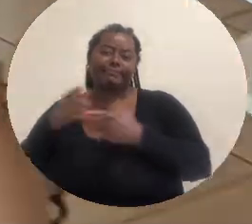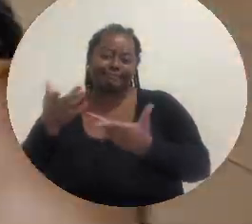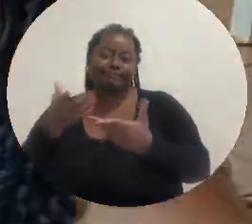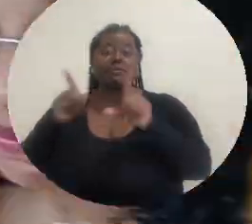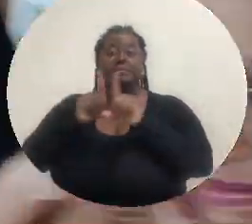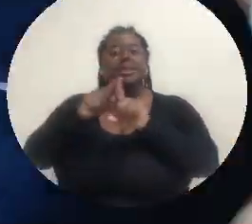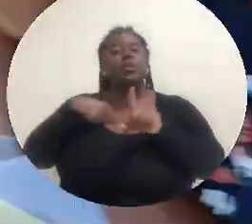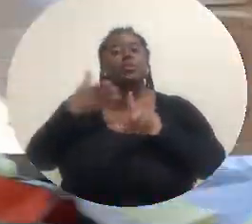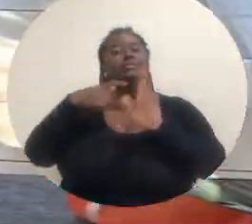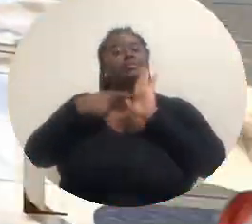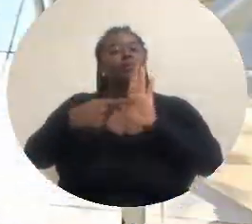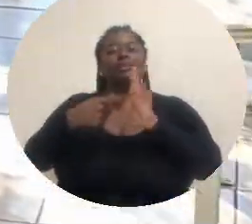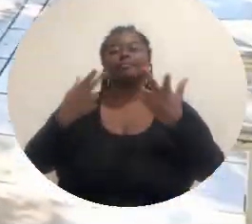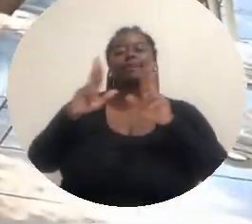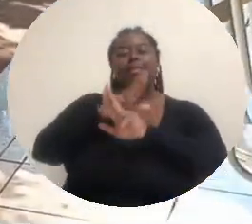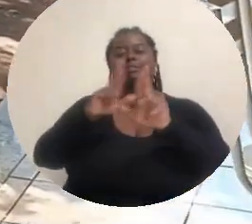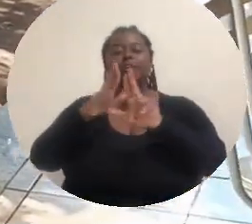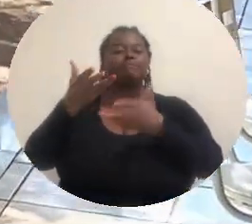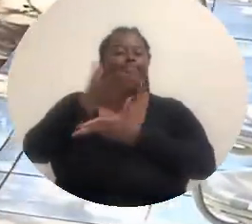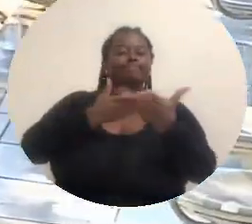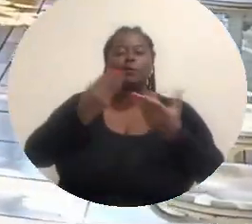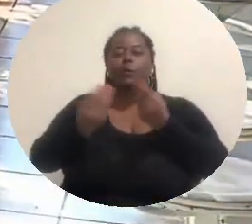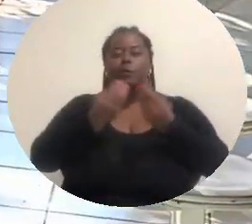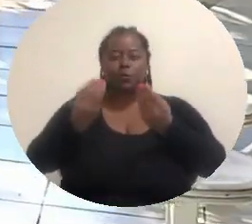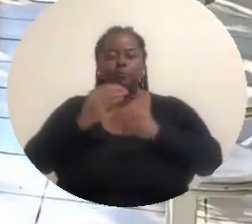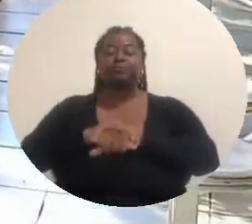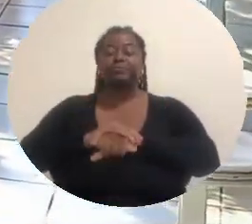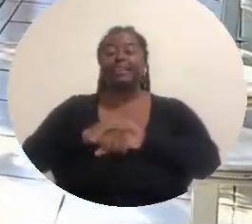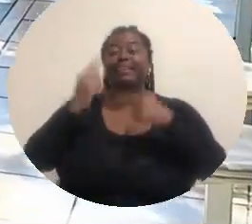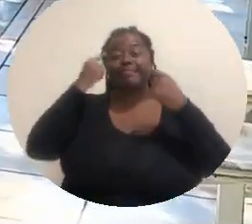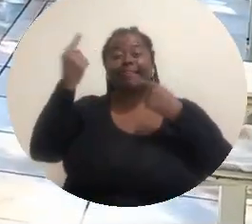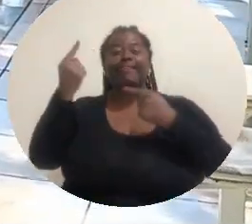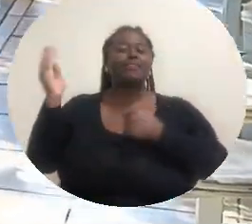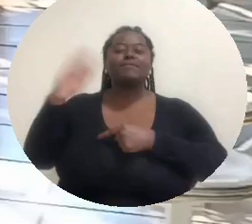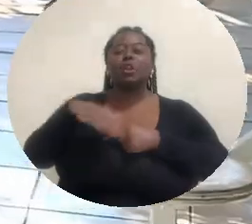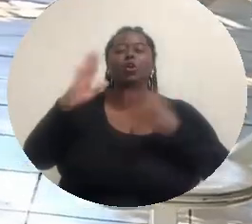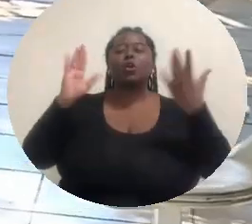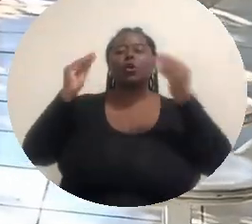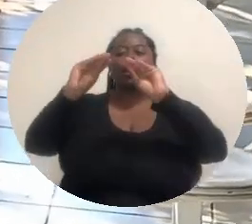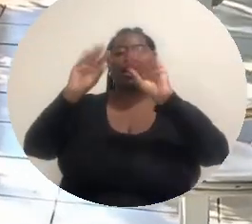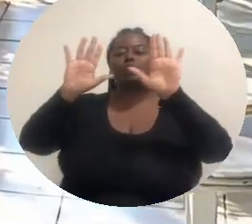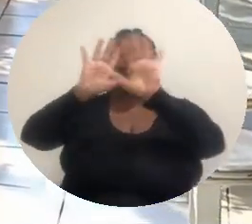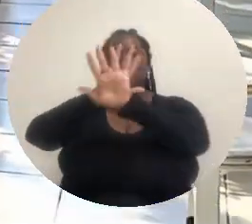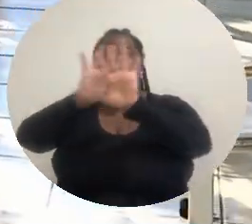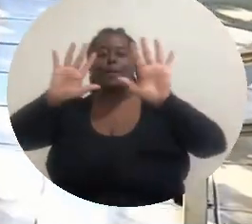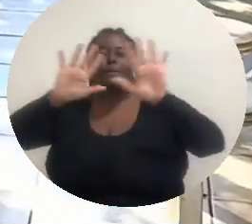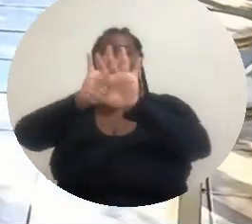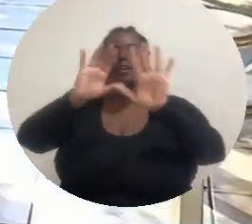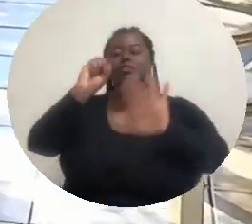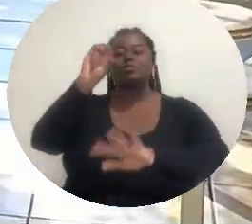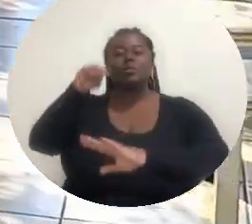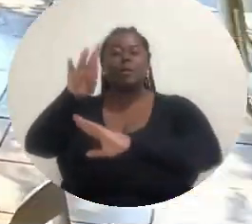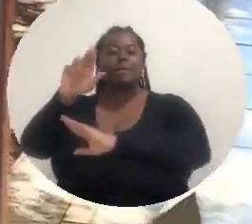que tem dentro do país. A ideia das sombras, ela veio de um outro trabalho que a gente tinha feito na escola mesmo, uma coisa bem